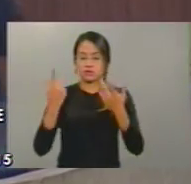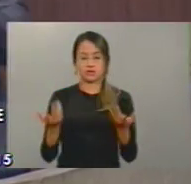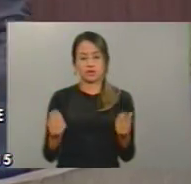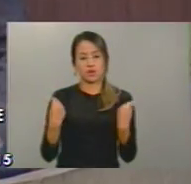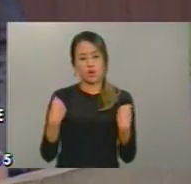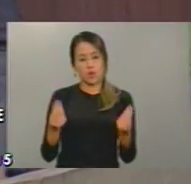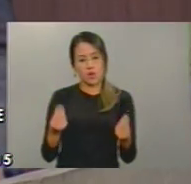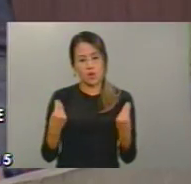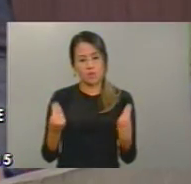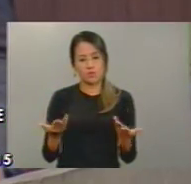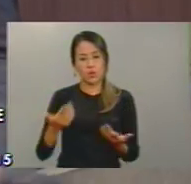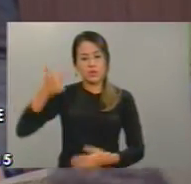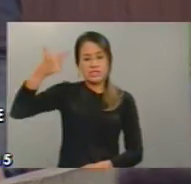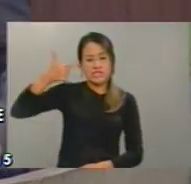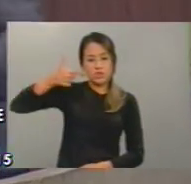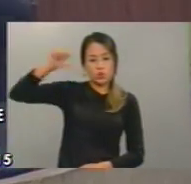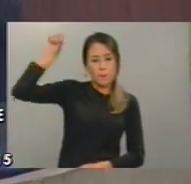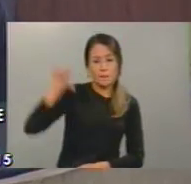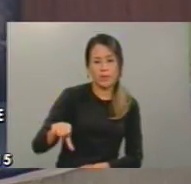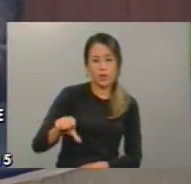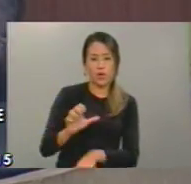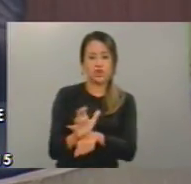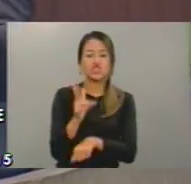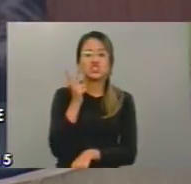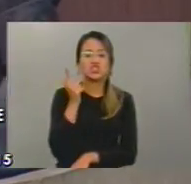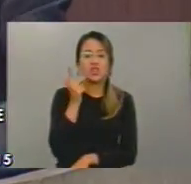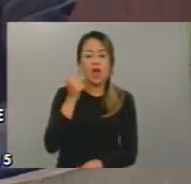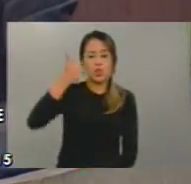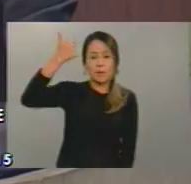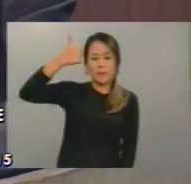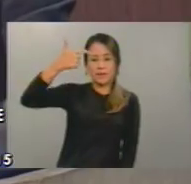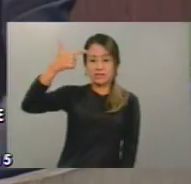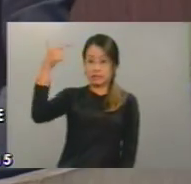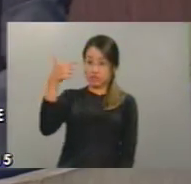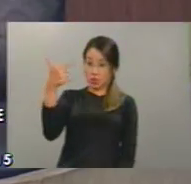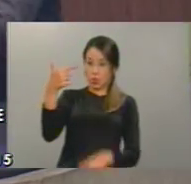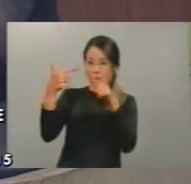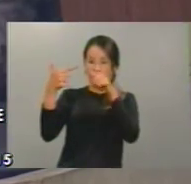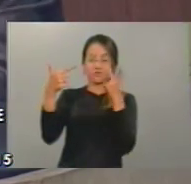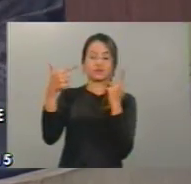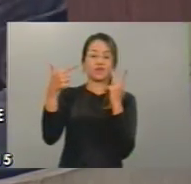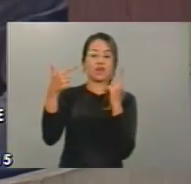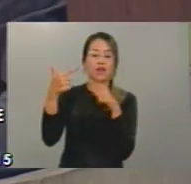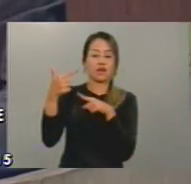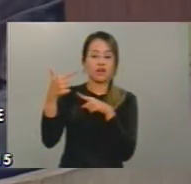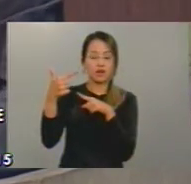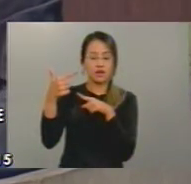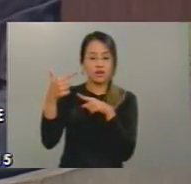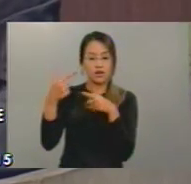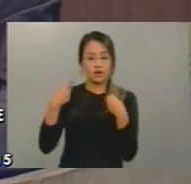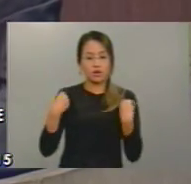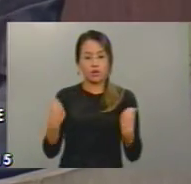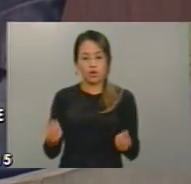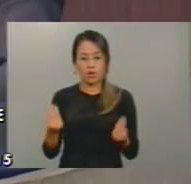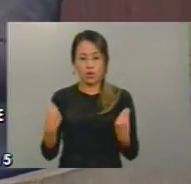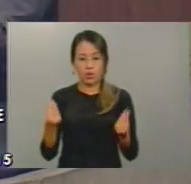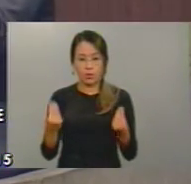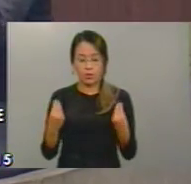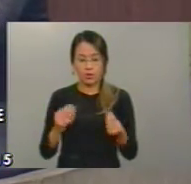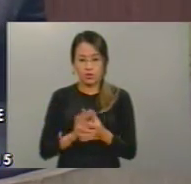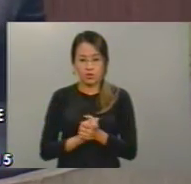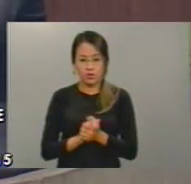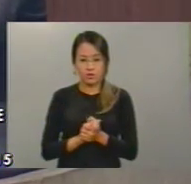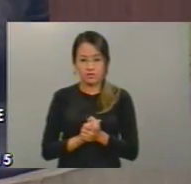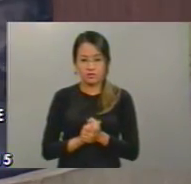segundo pior estado do Brasil em homicídio de jovens. É óbvio que eu quero a diminuição destas taxas.